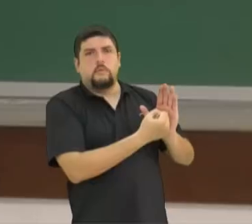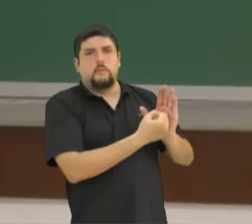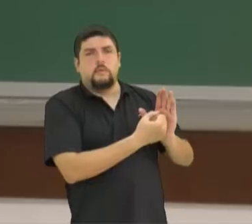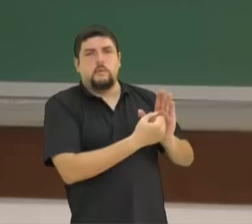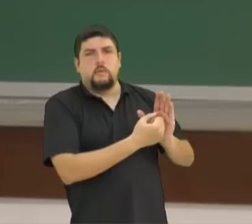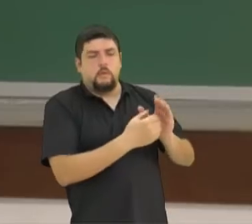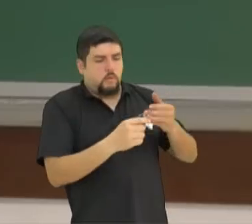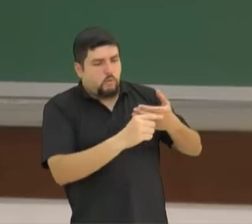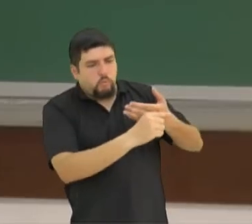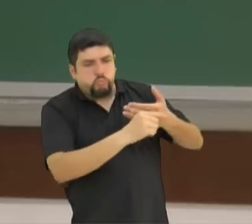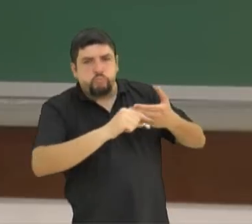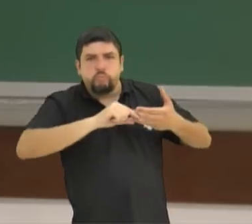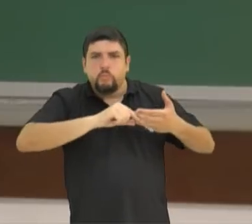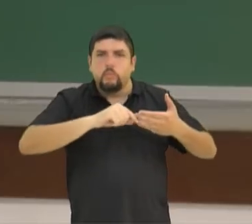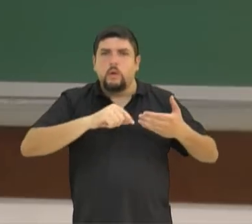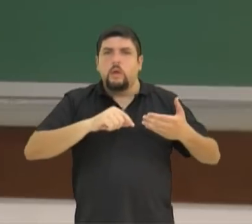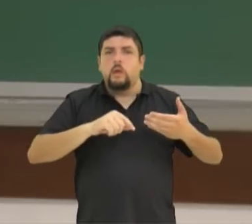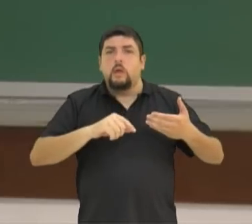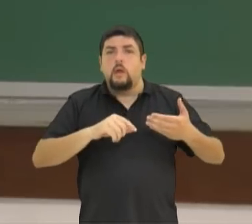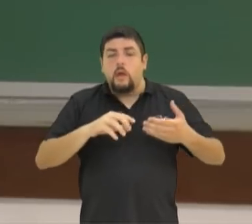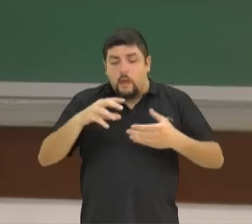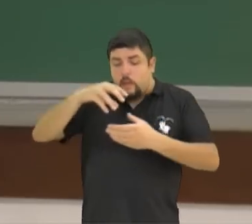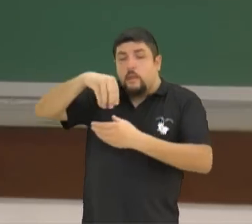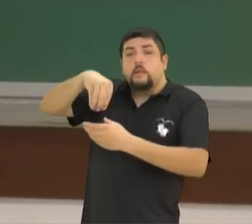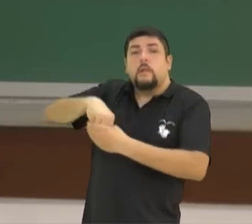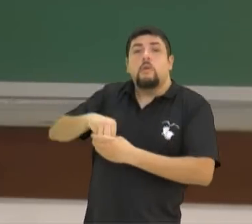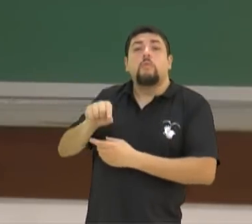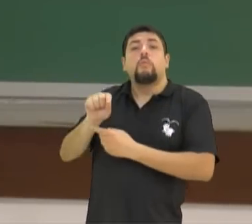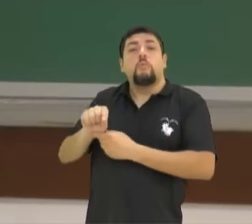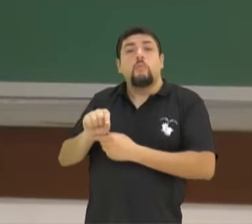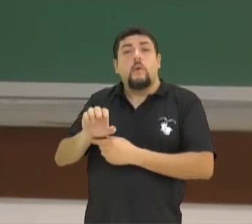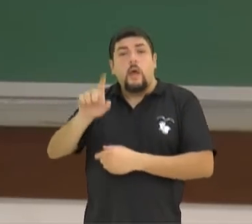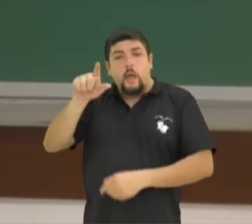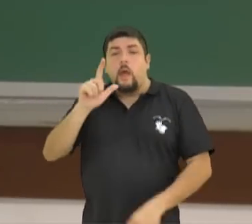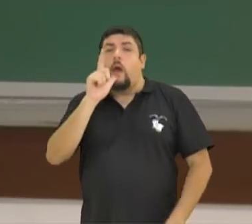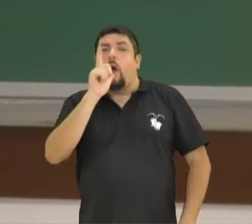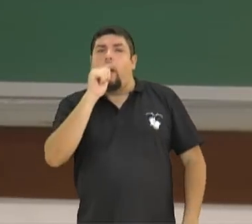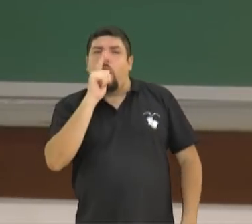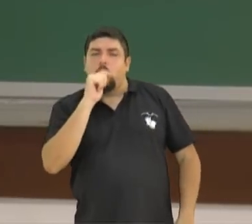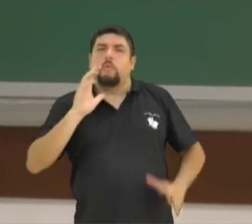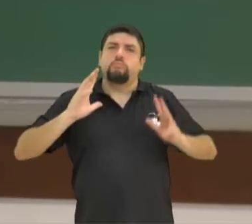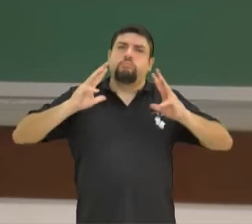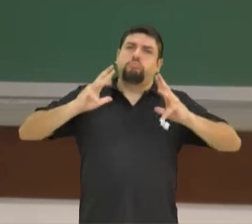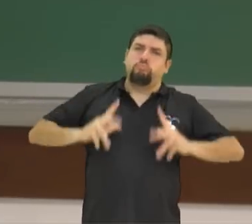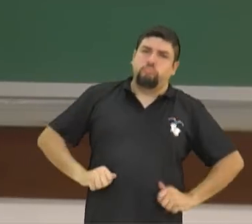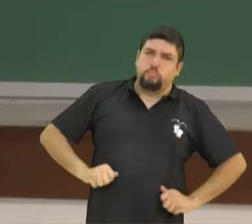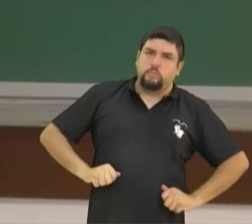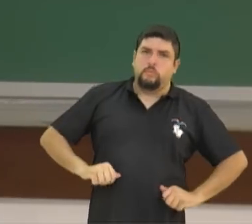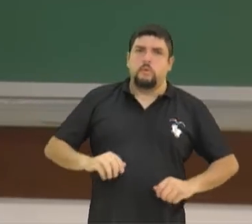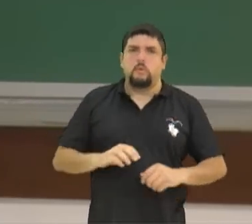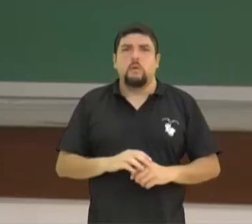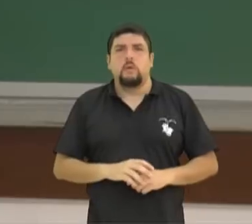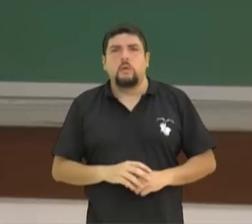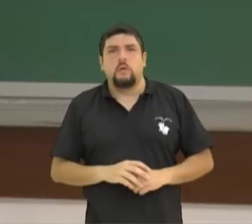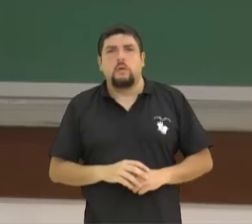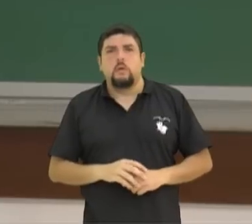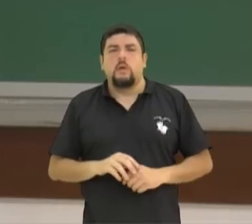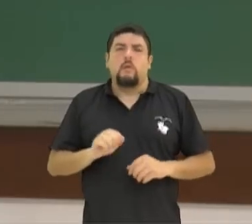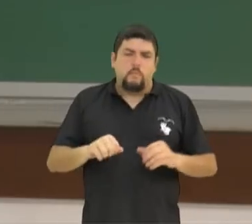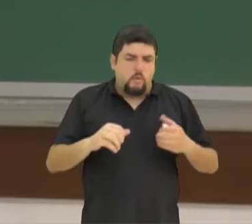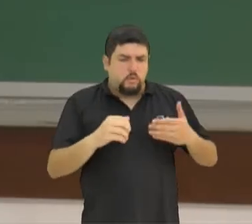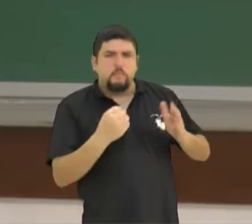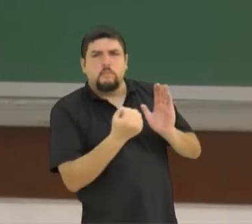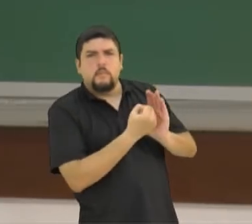você utilize ali é a água sanitária. E essa água sanitária pode ser de outras marcas, né? Pode ser da Ilha, pode